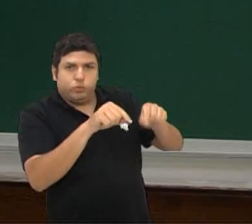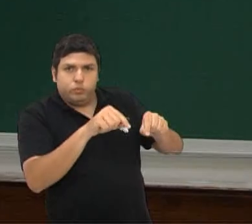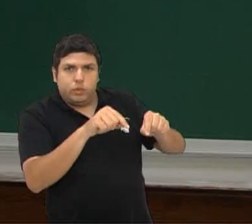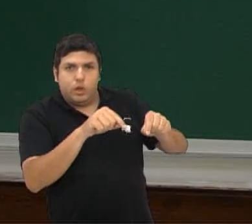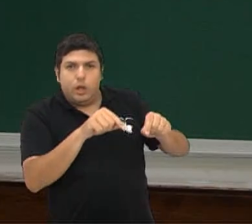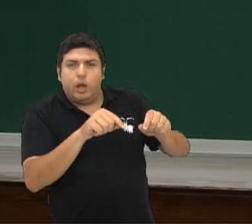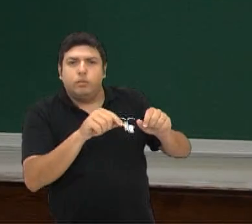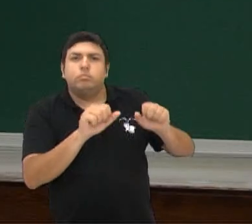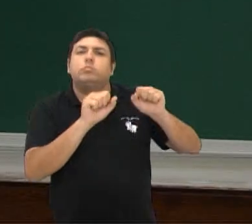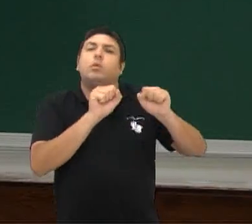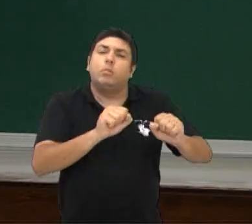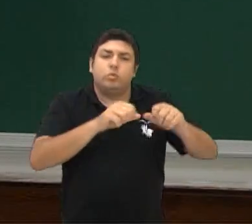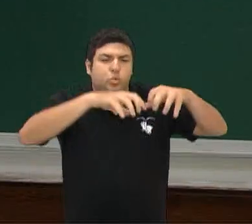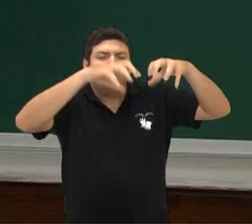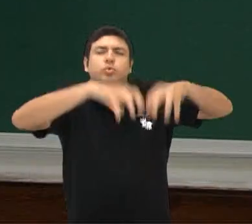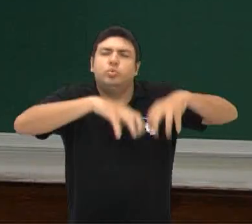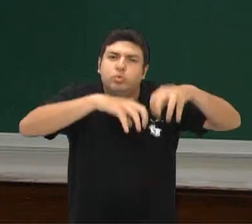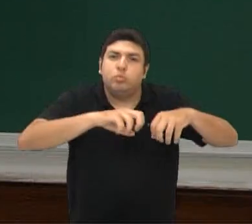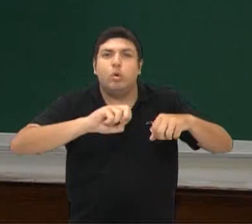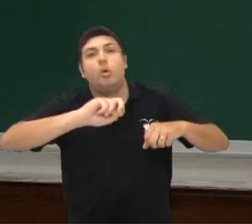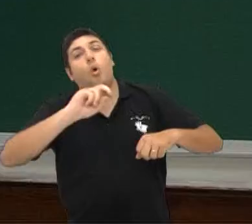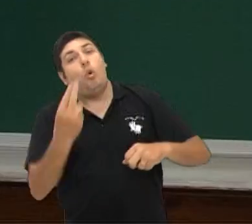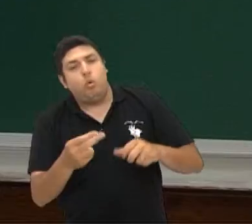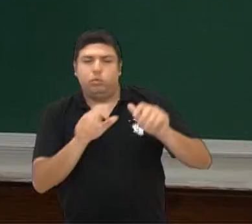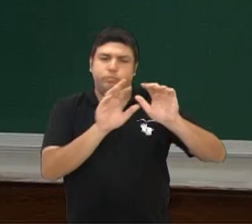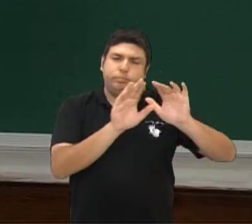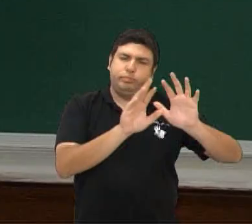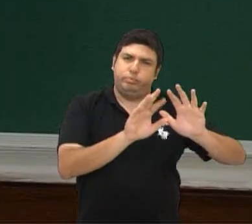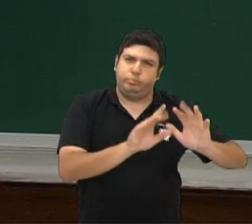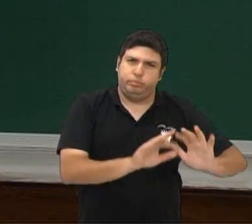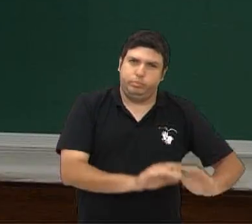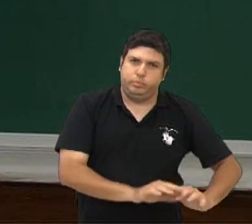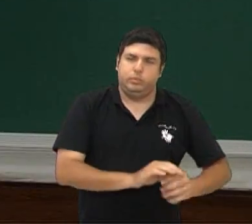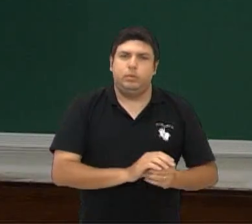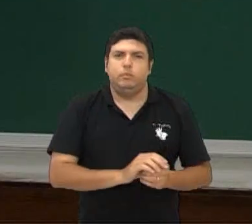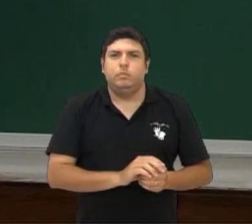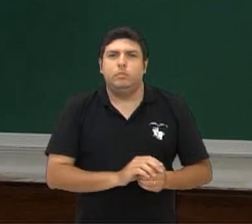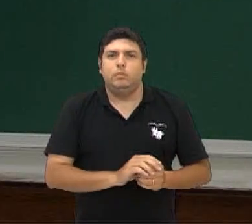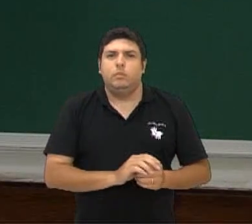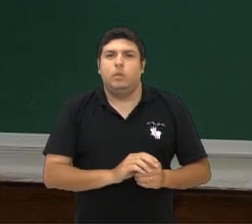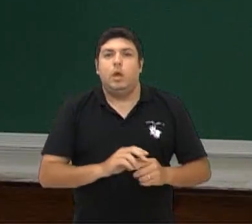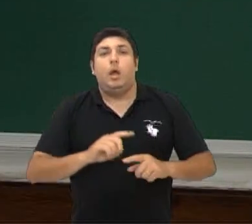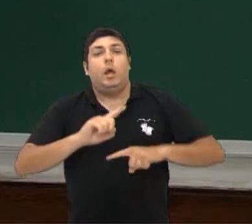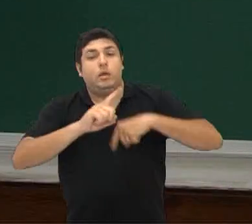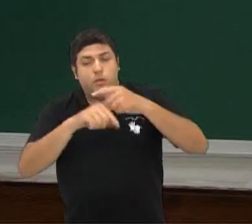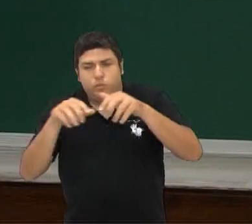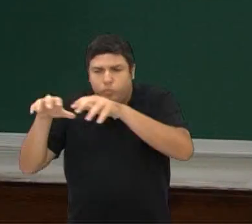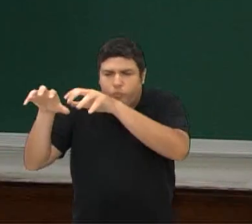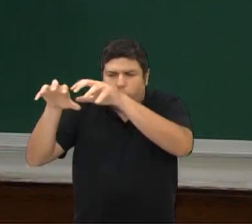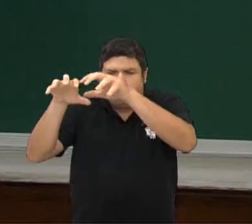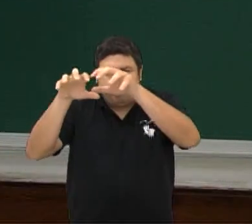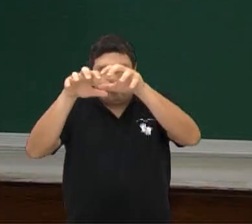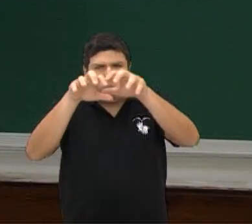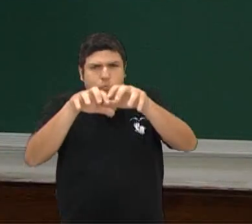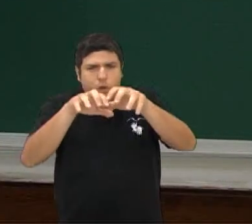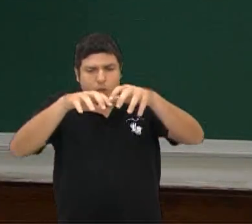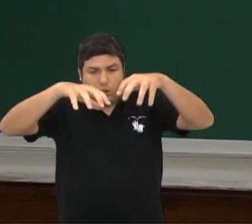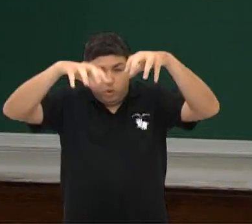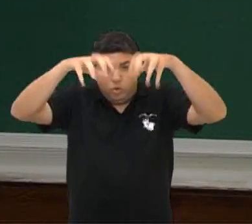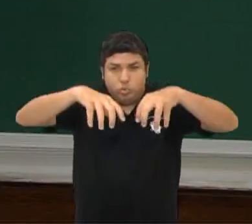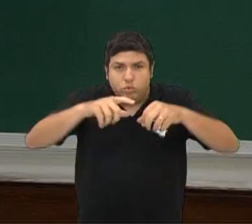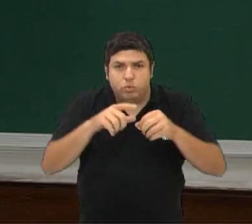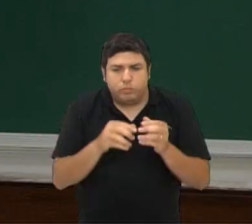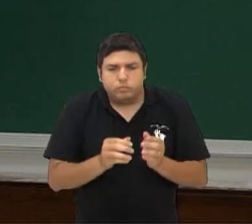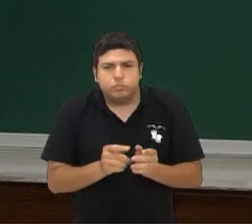em forma de neve, né? Pode também. Depois, ó, pode chegar lá nos rios e lagos. A chuva, no caso, ainda pode